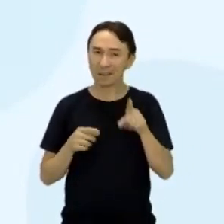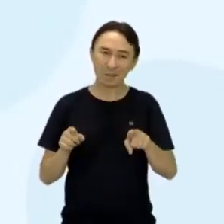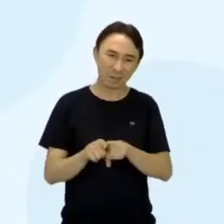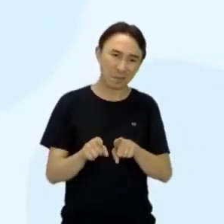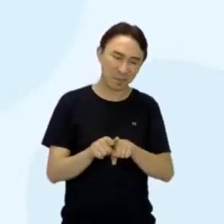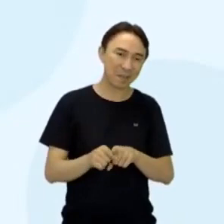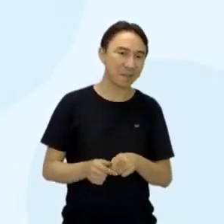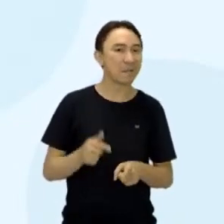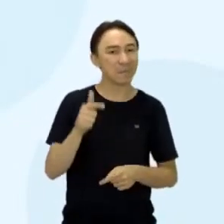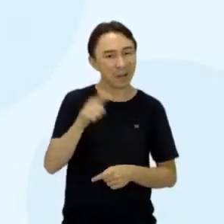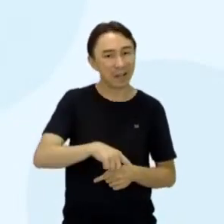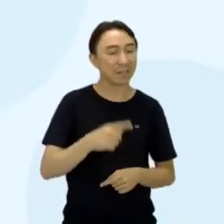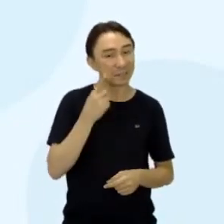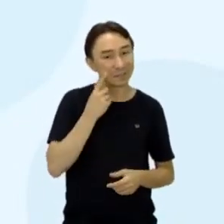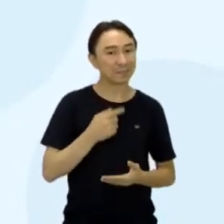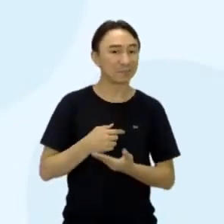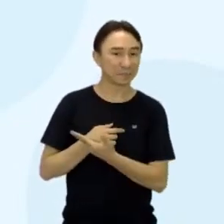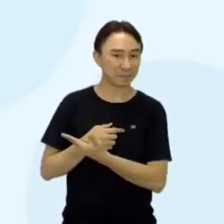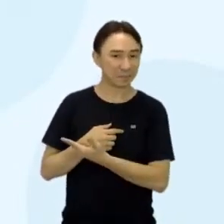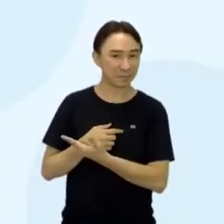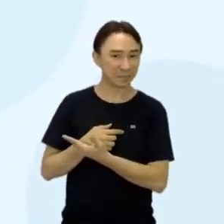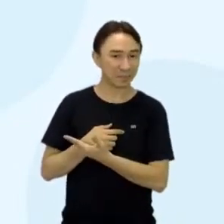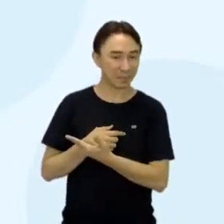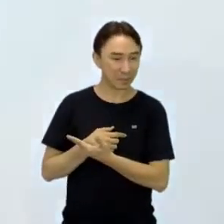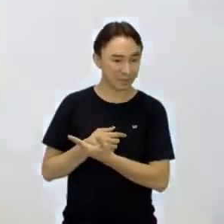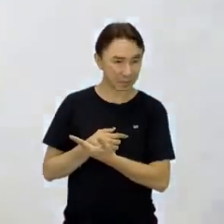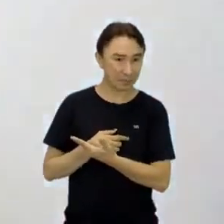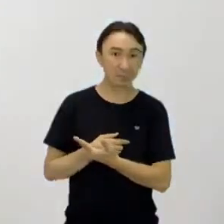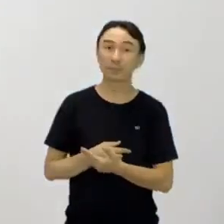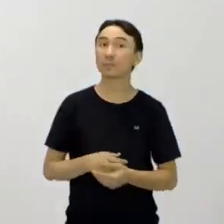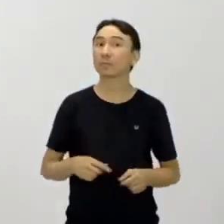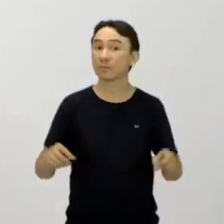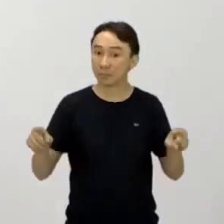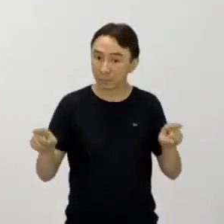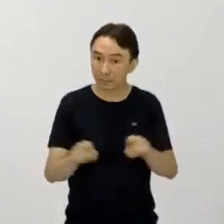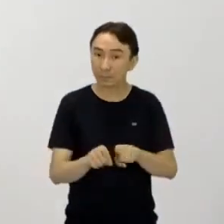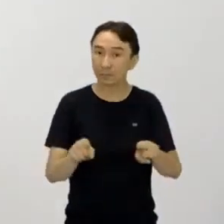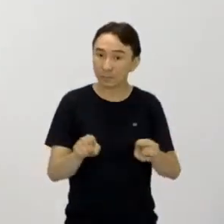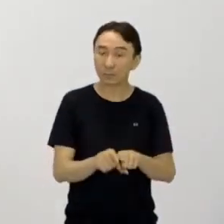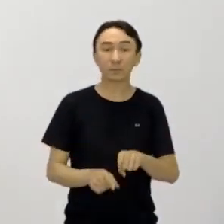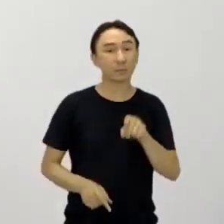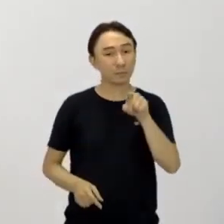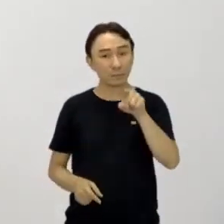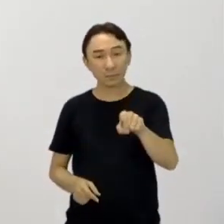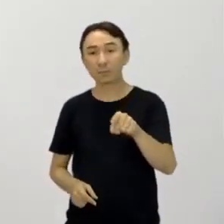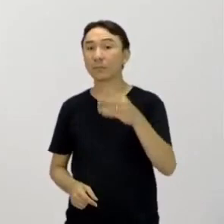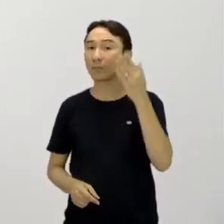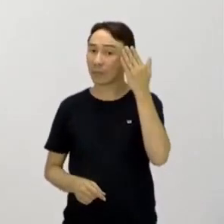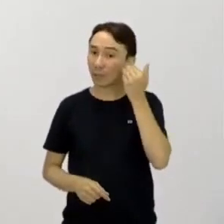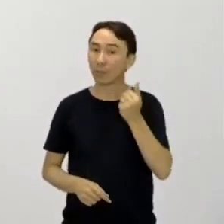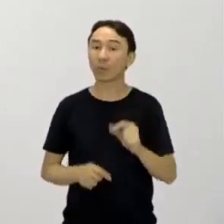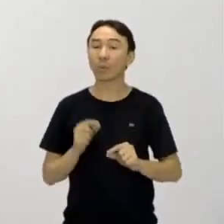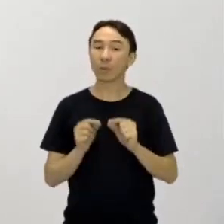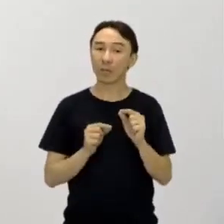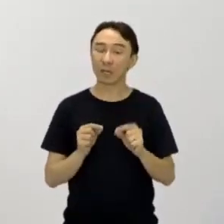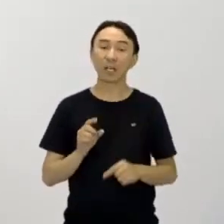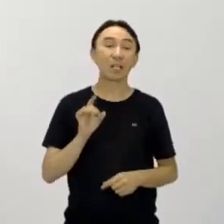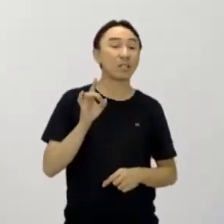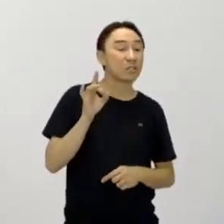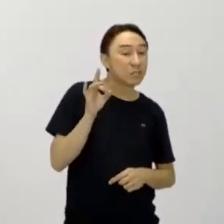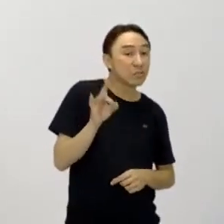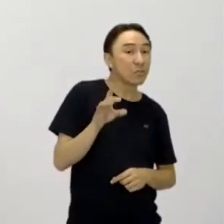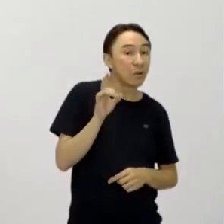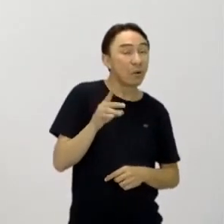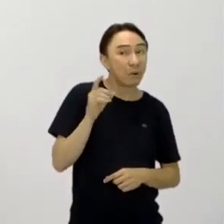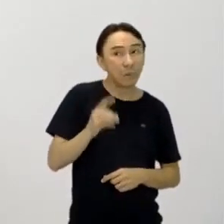também. É bom que você saiba e frise bem aqui na aula que isso é um modelo. O modelo que a